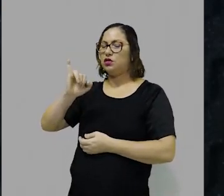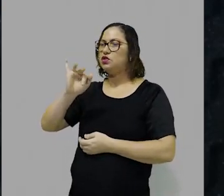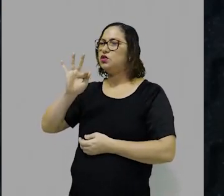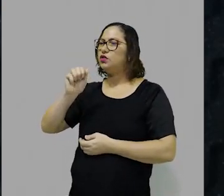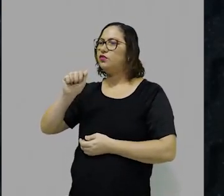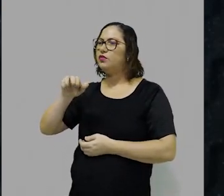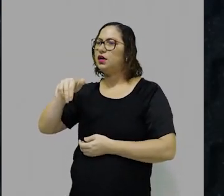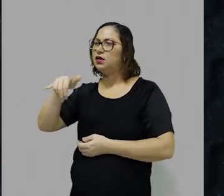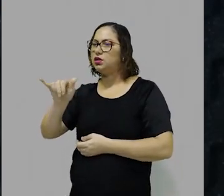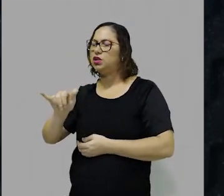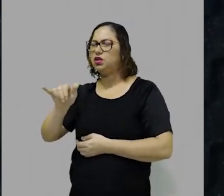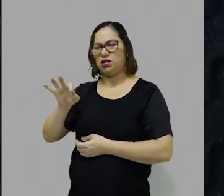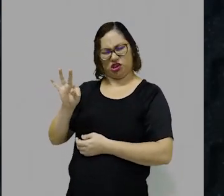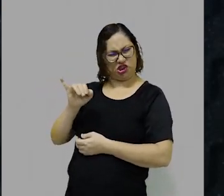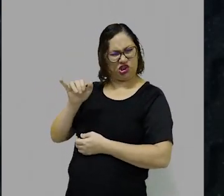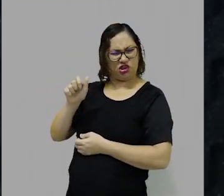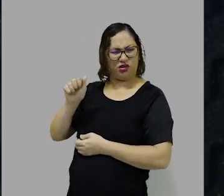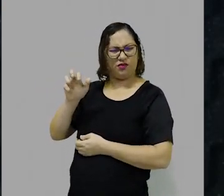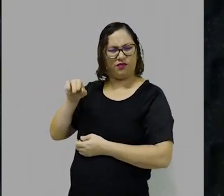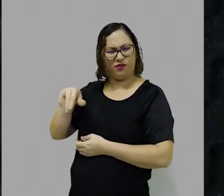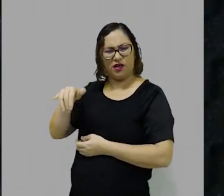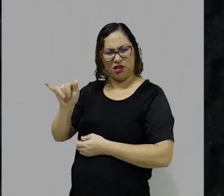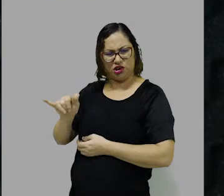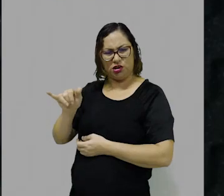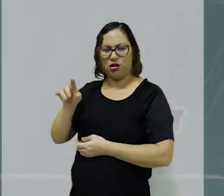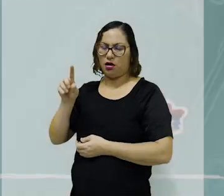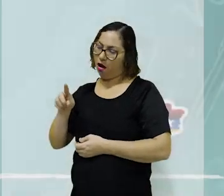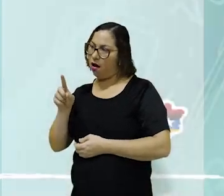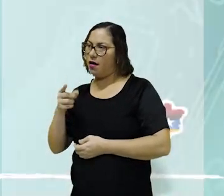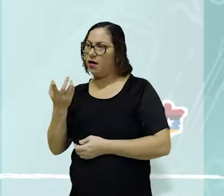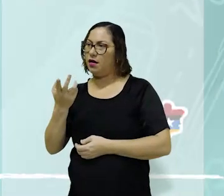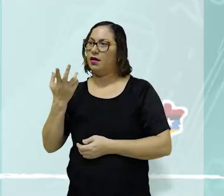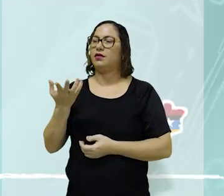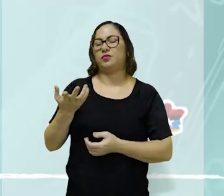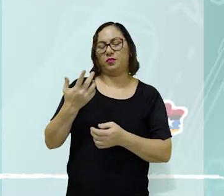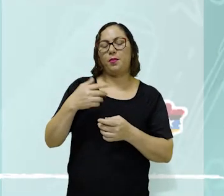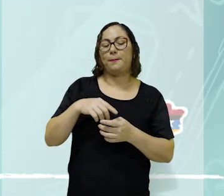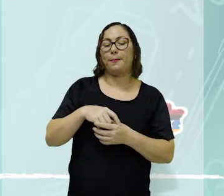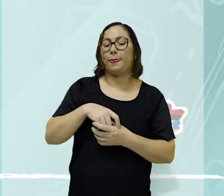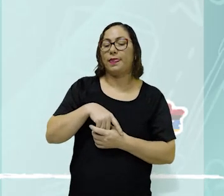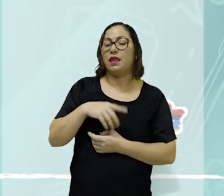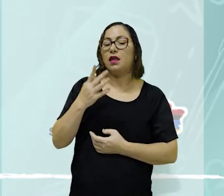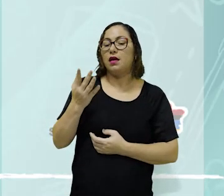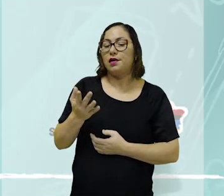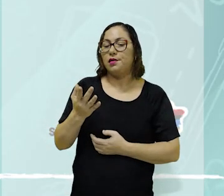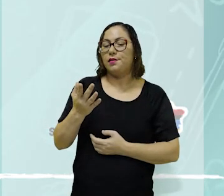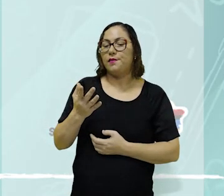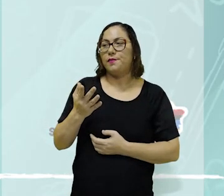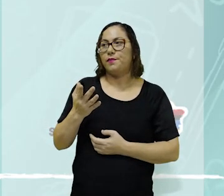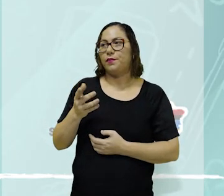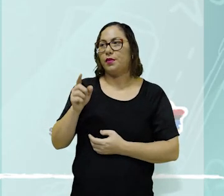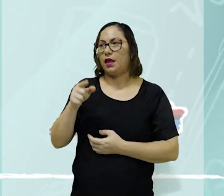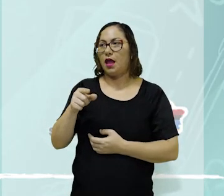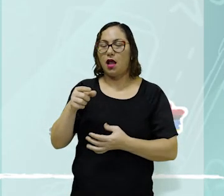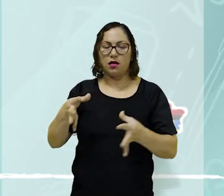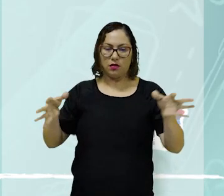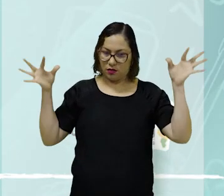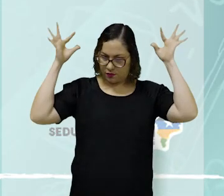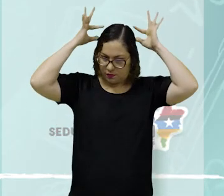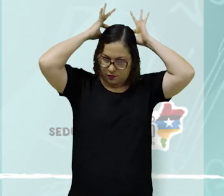nome de cor é hoje, para você ter uma noção, que era muito utilizado na época. Bom, esse aqui é um prendedor de